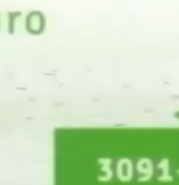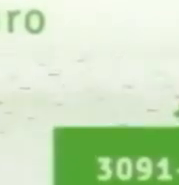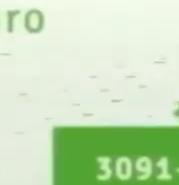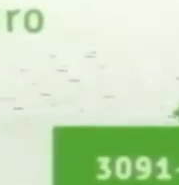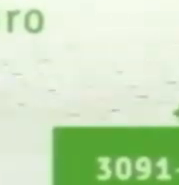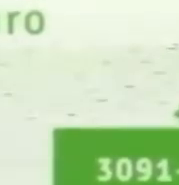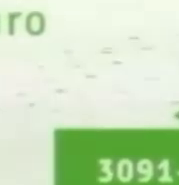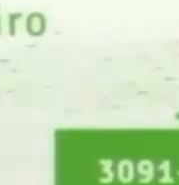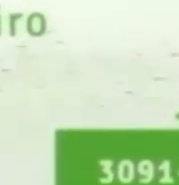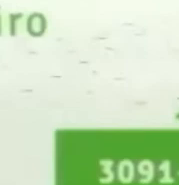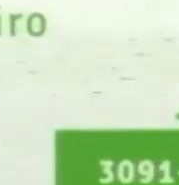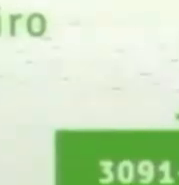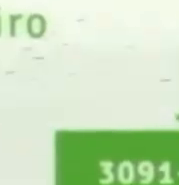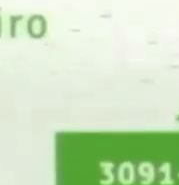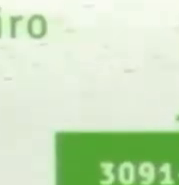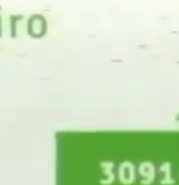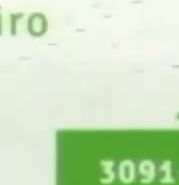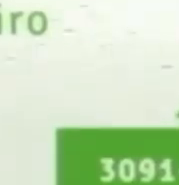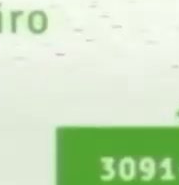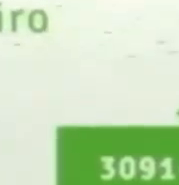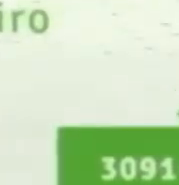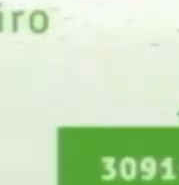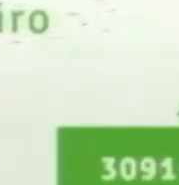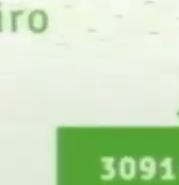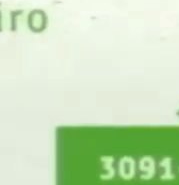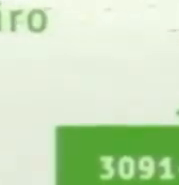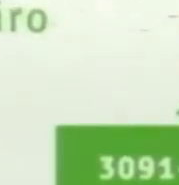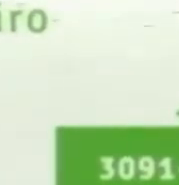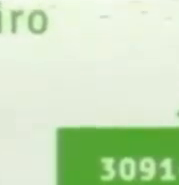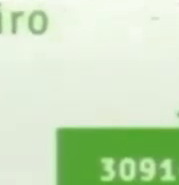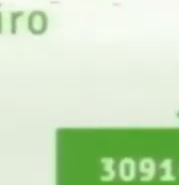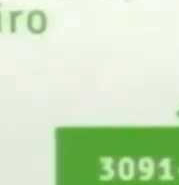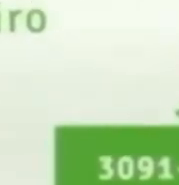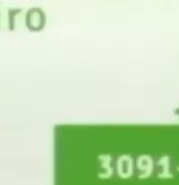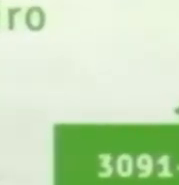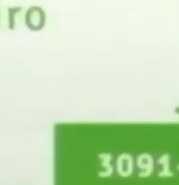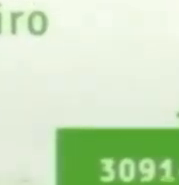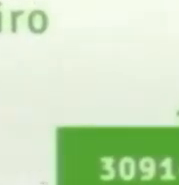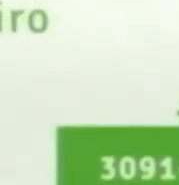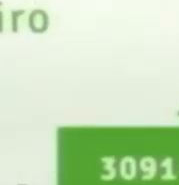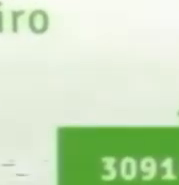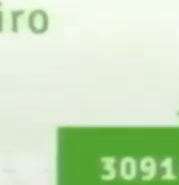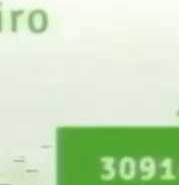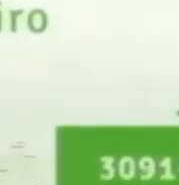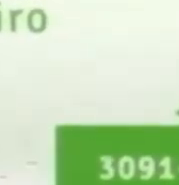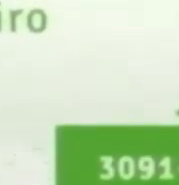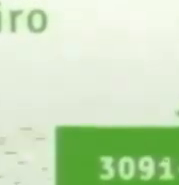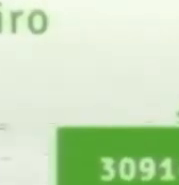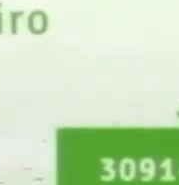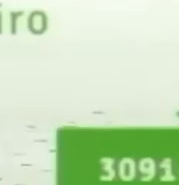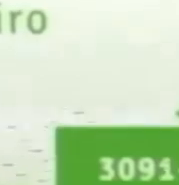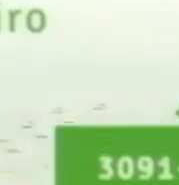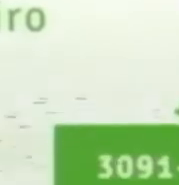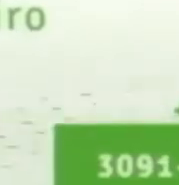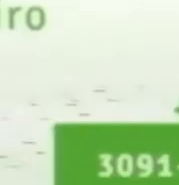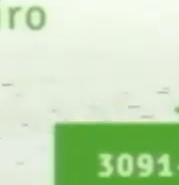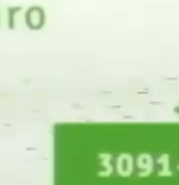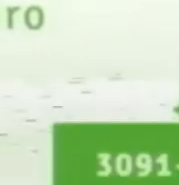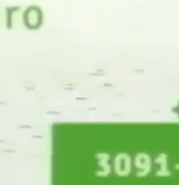ser padrão na valorização da nova geração. Vai ser em Aracaju, Sergipe. Mais informações,